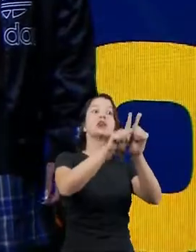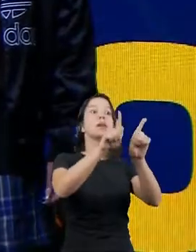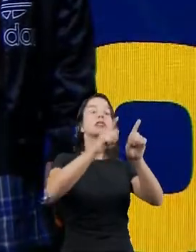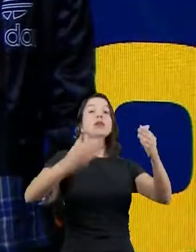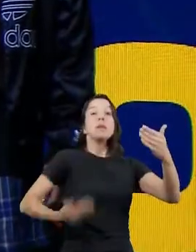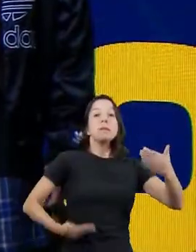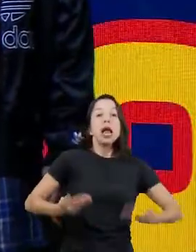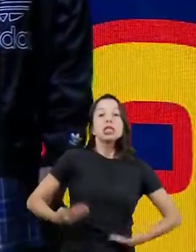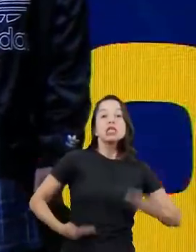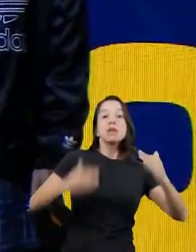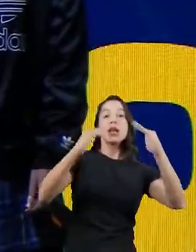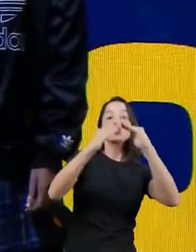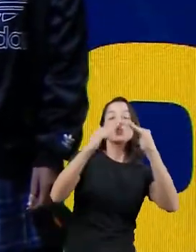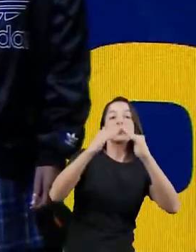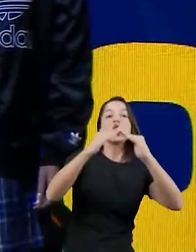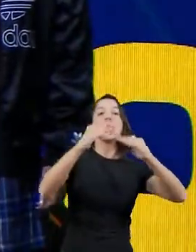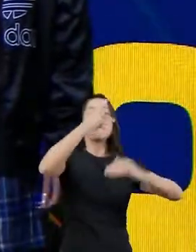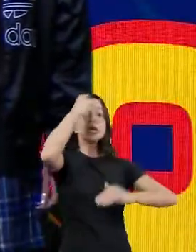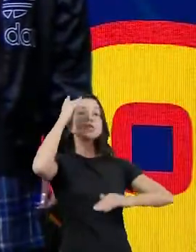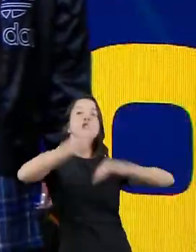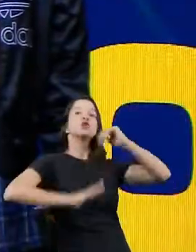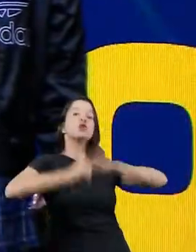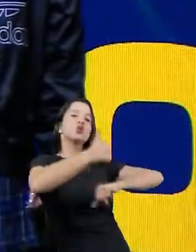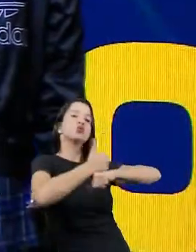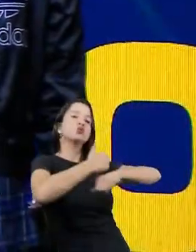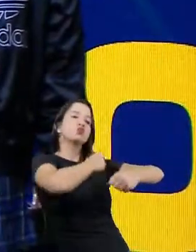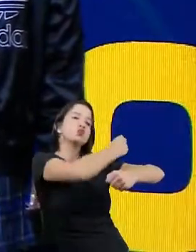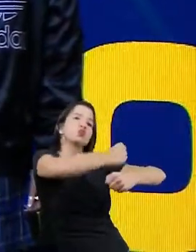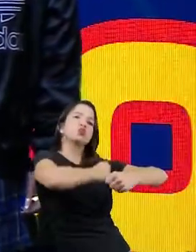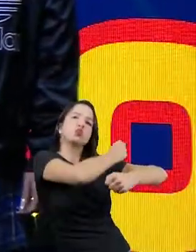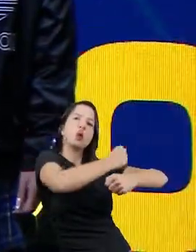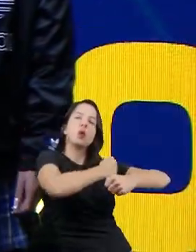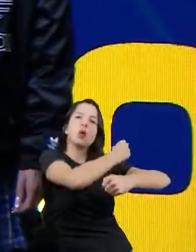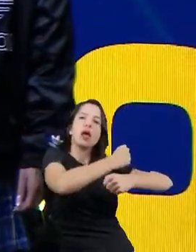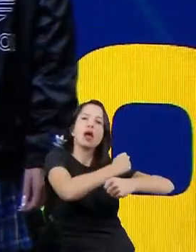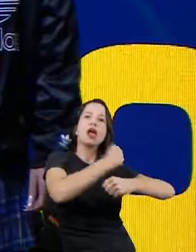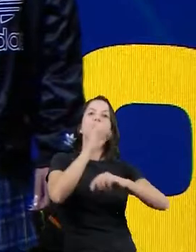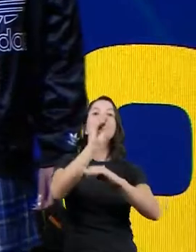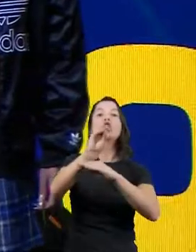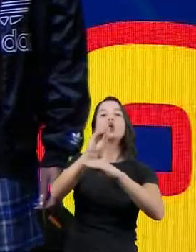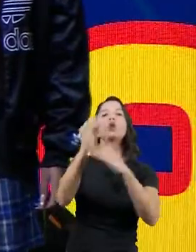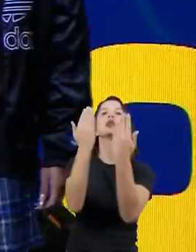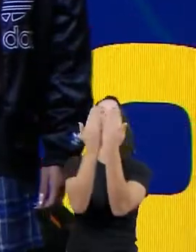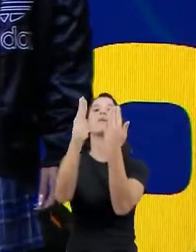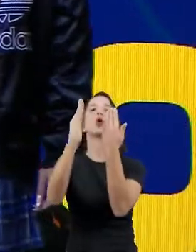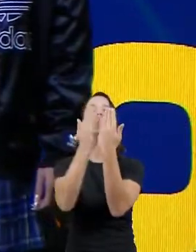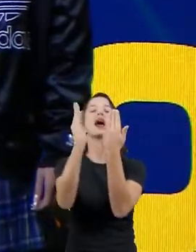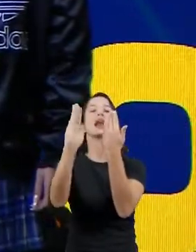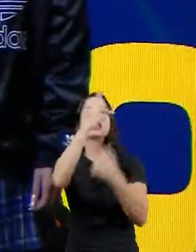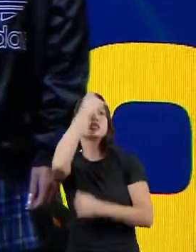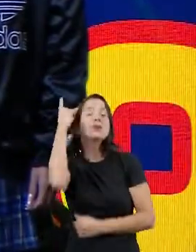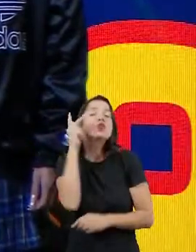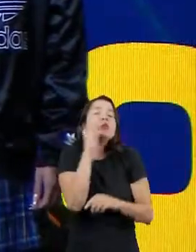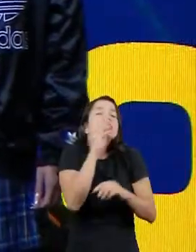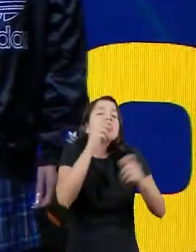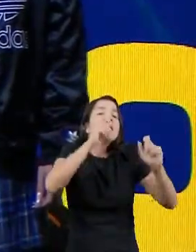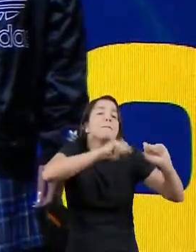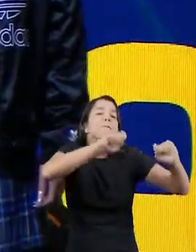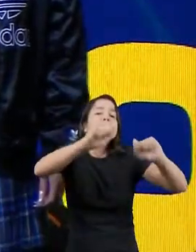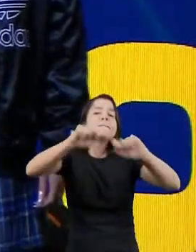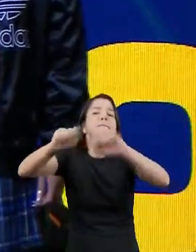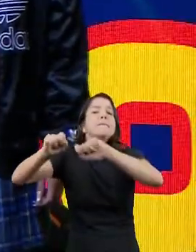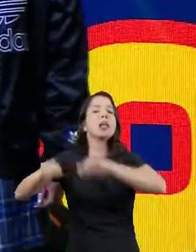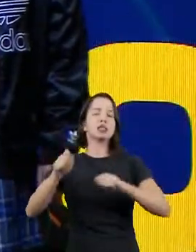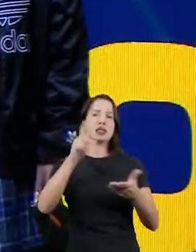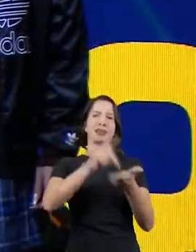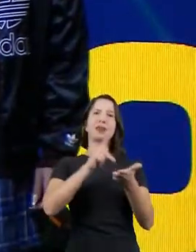as pessoas que realmente precisam. E eu tenho muita fé nisso. Muito obrigada, senhor presidente. O senhor mudou a minha vida. Eu espero que mude a